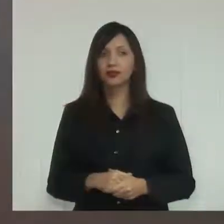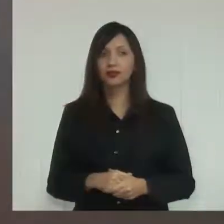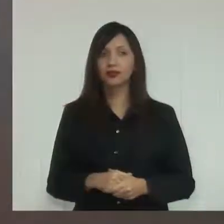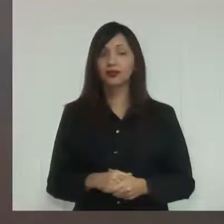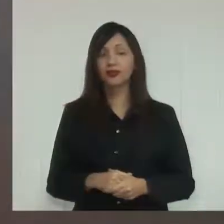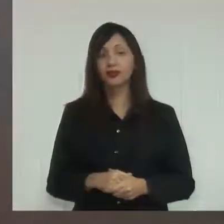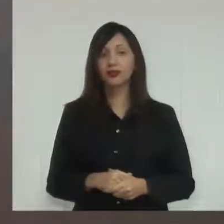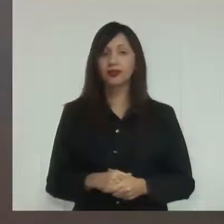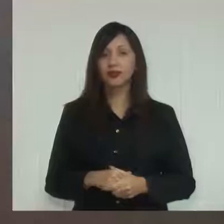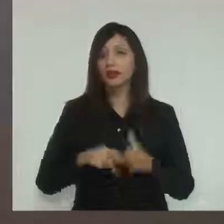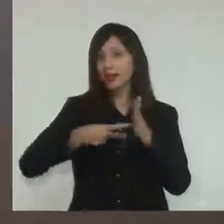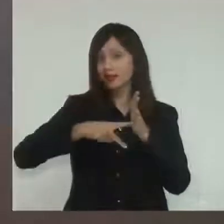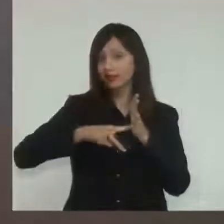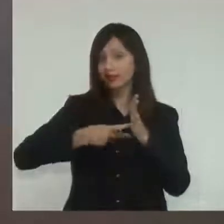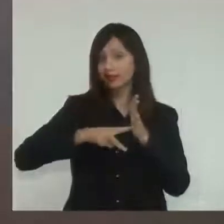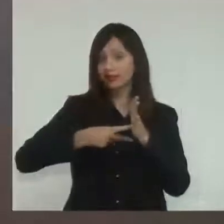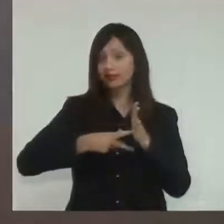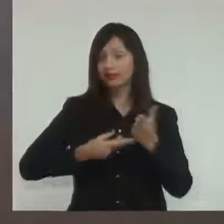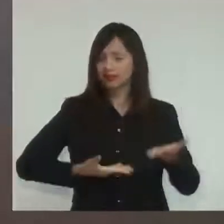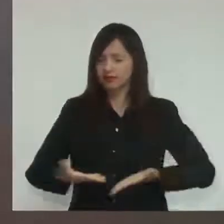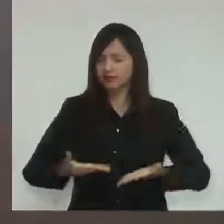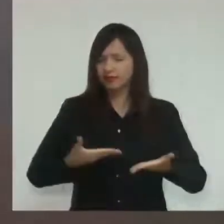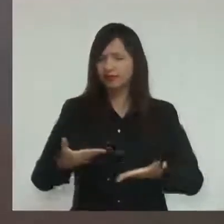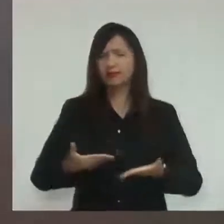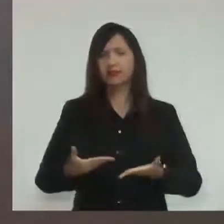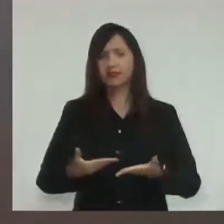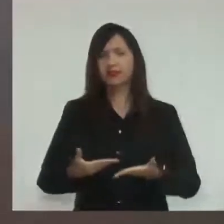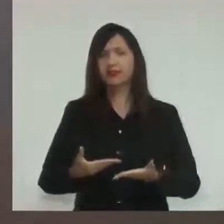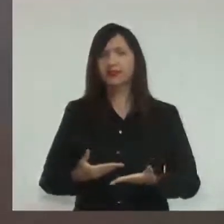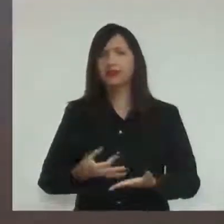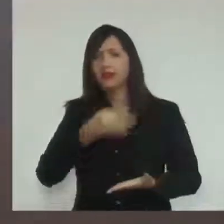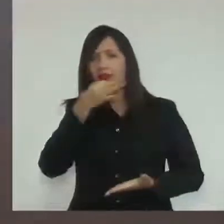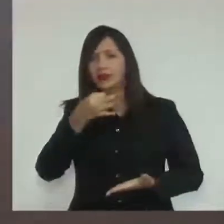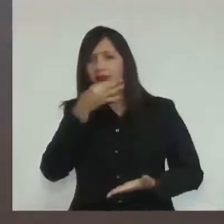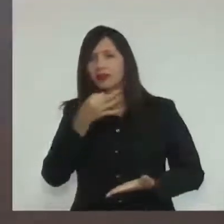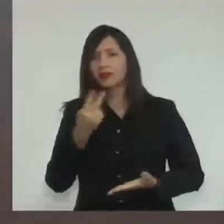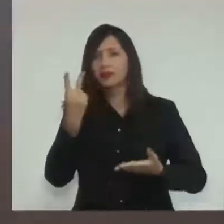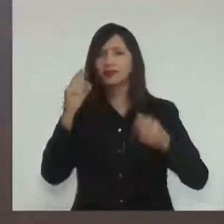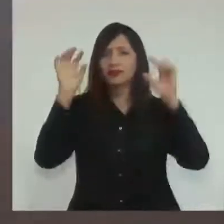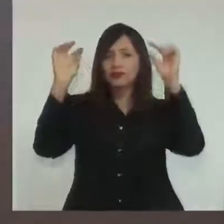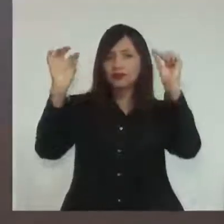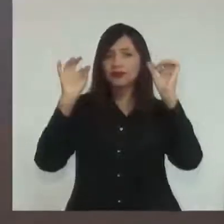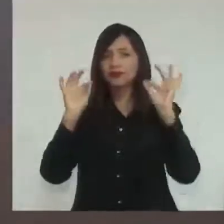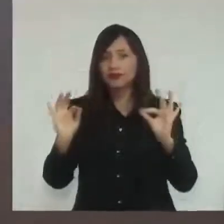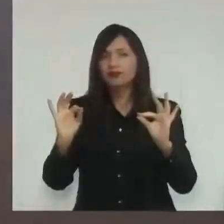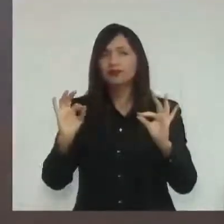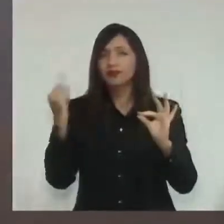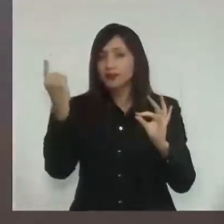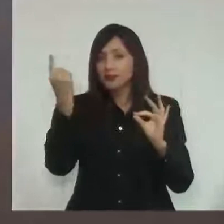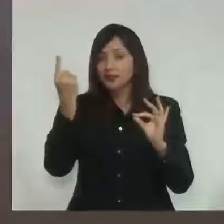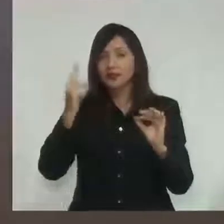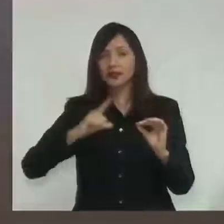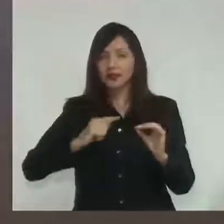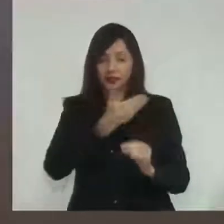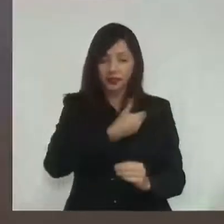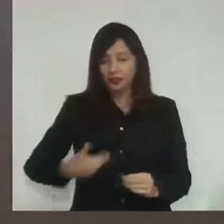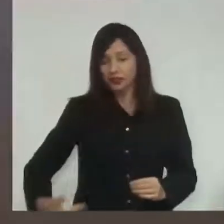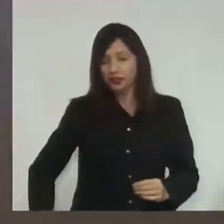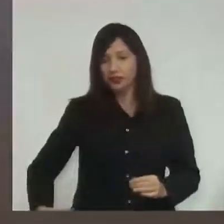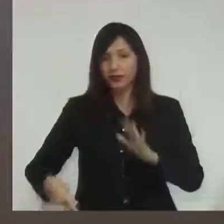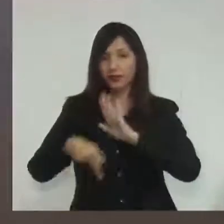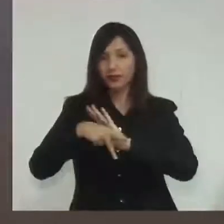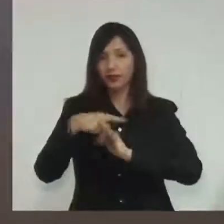e o Sindicato dos Servidores colocou duas questões importantes que eu acho que é interessante a gente registrar. Primeiro, que o governo